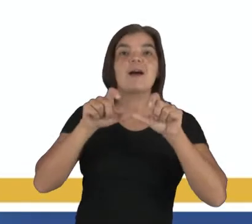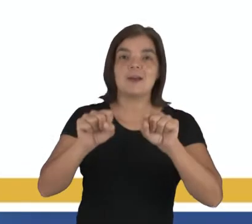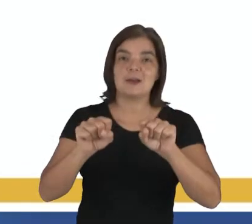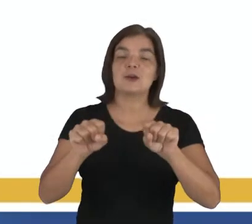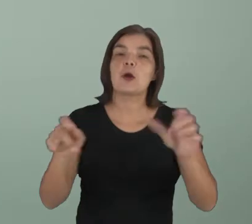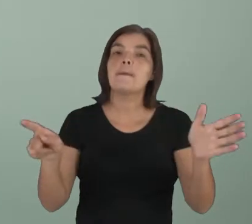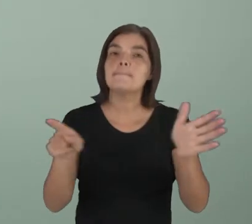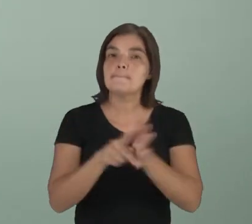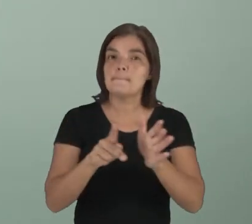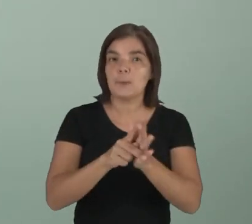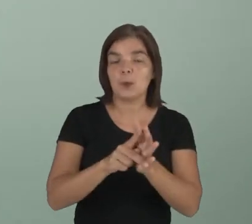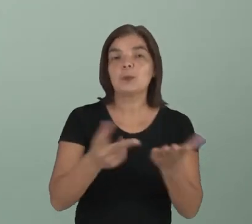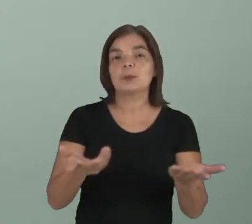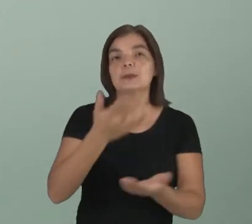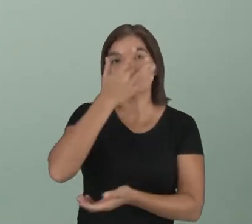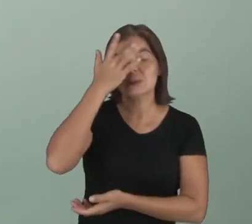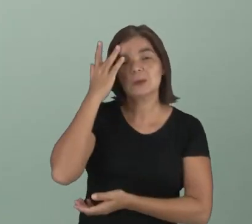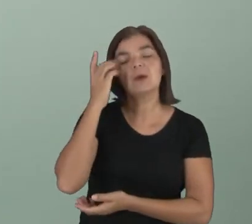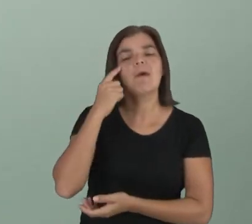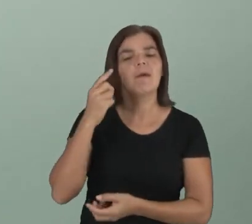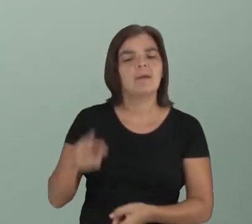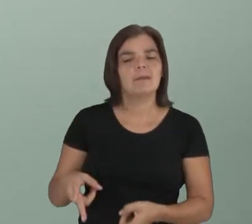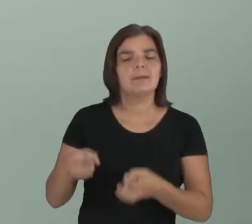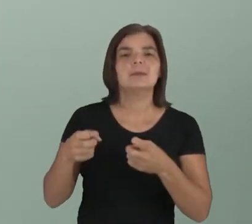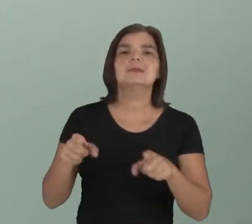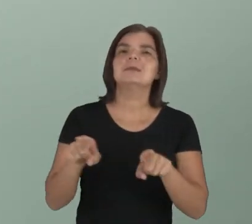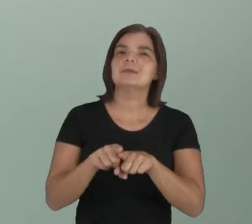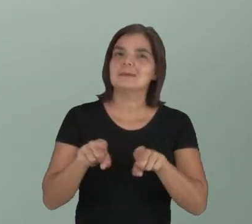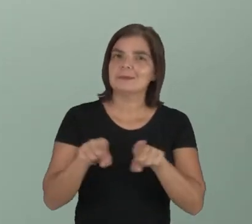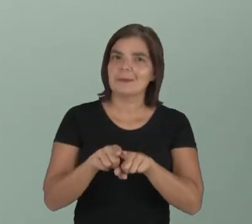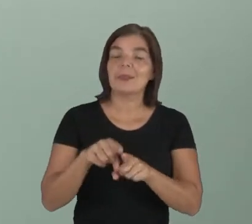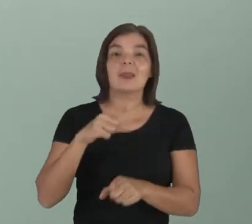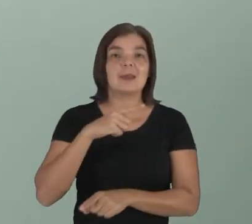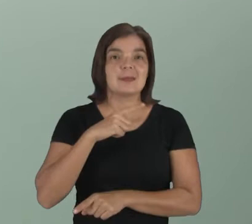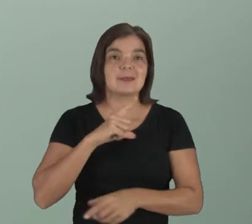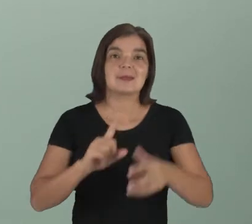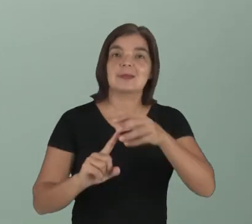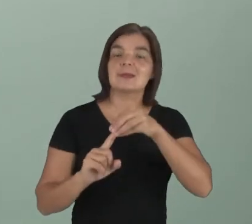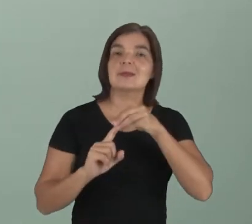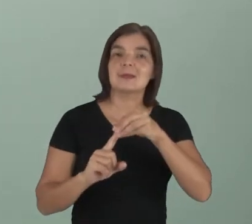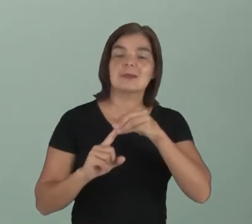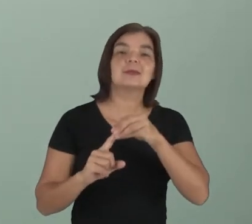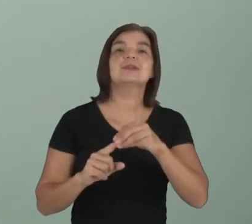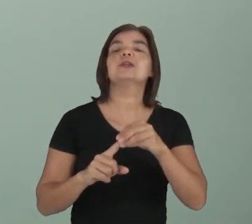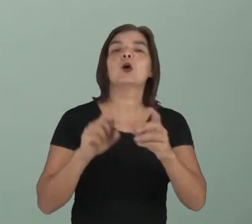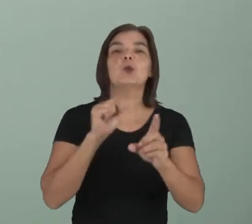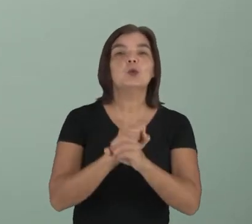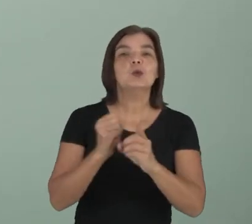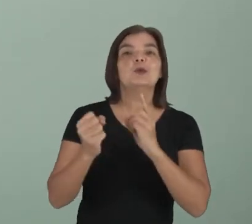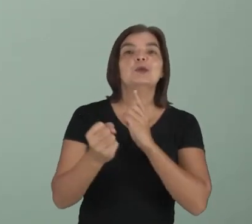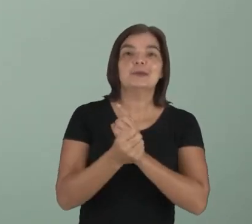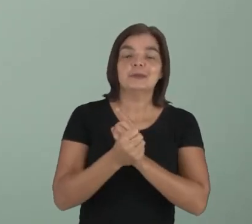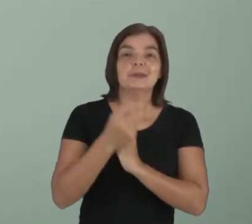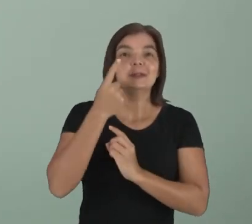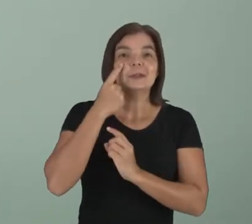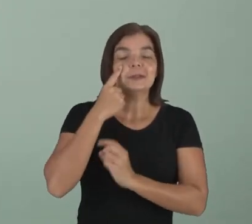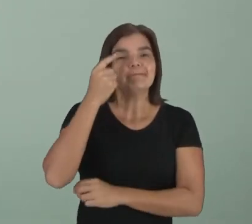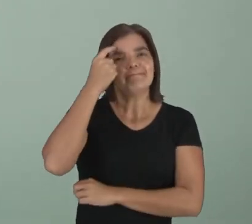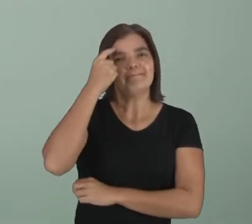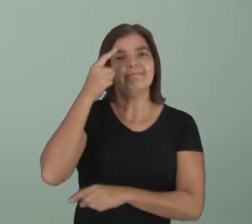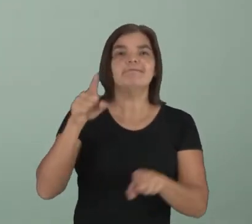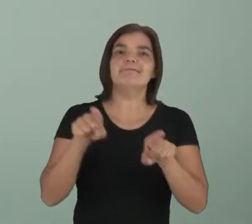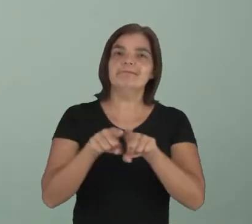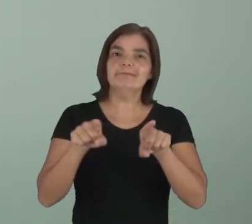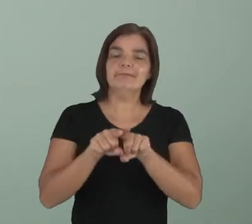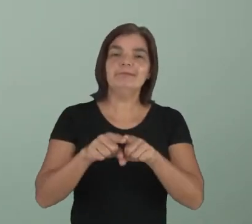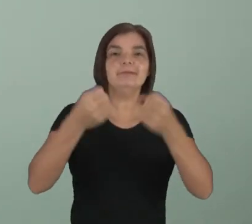adequada ao seu público, né? E percebam que elas também têm uma finalidade, uma função social de nos fazer refletir